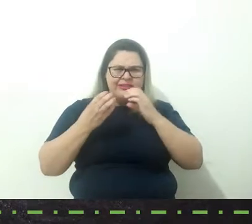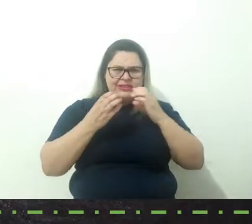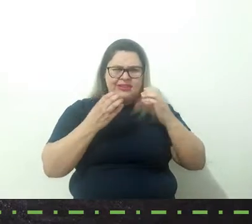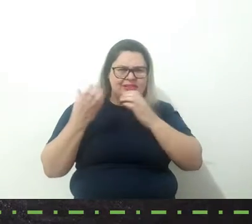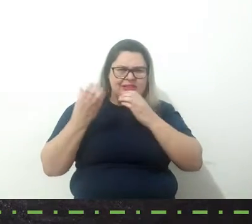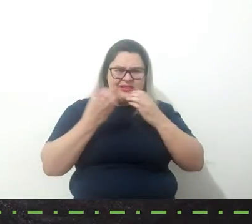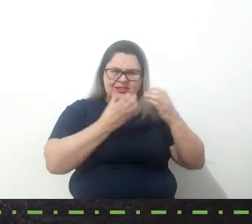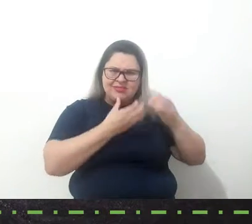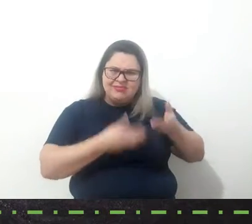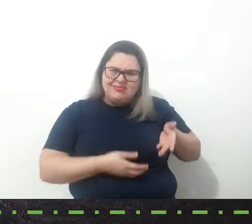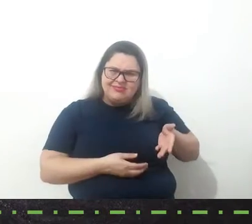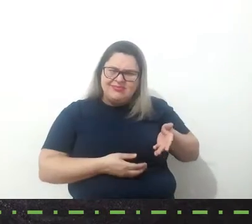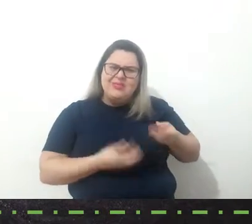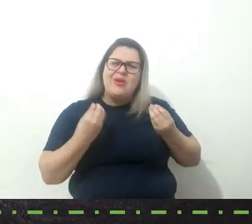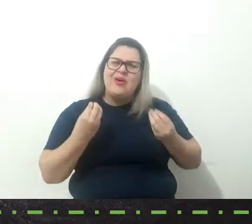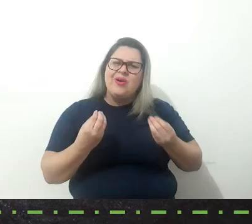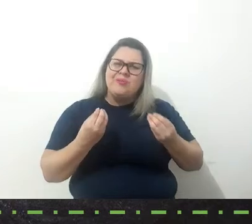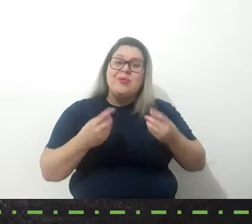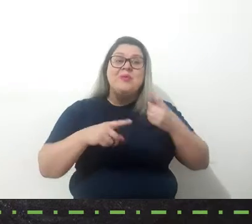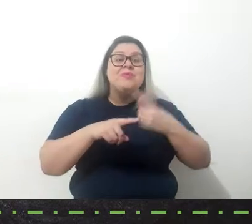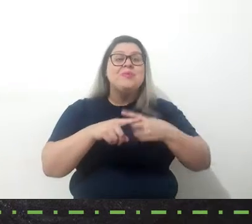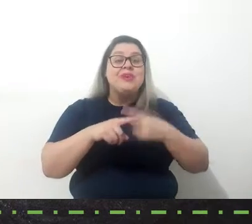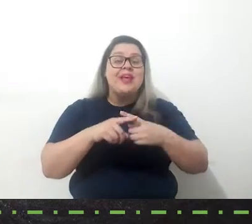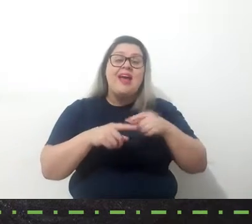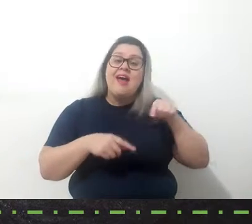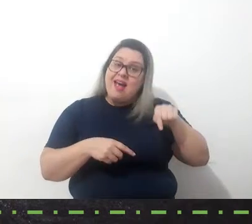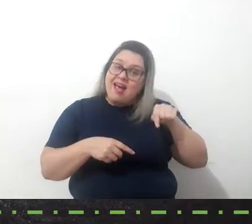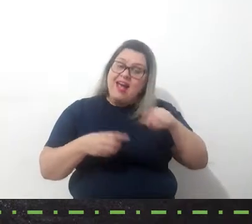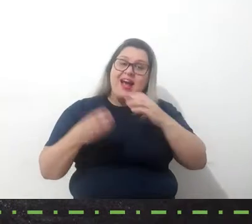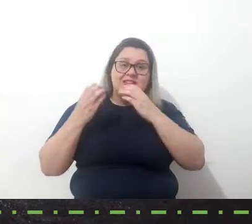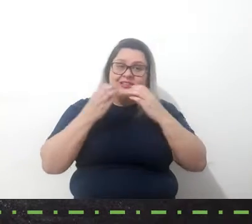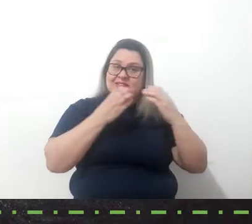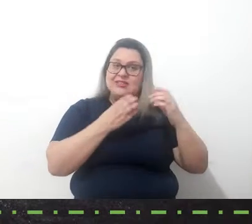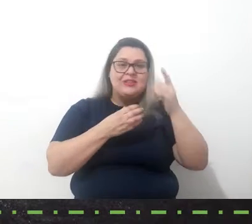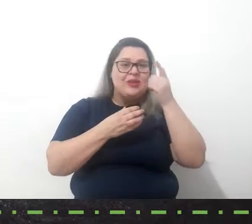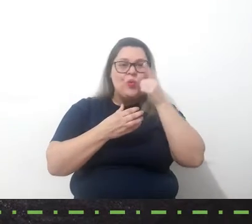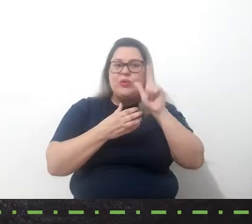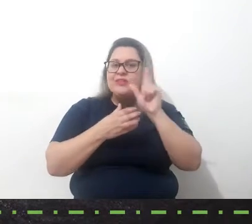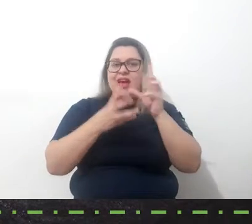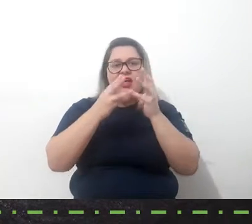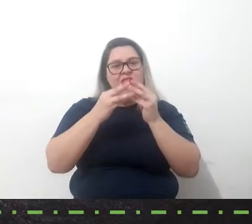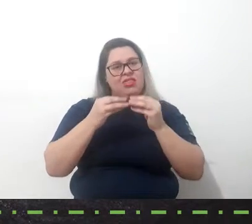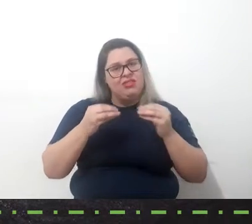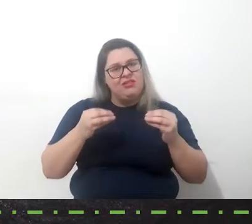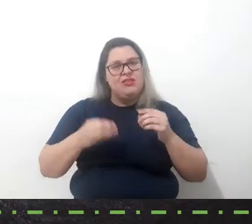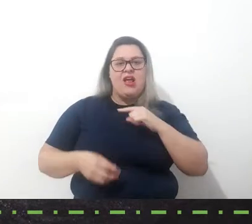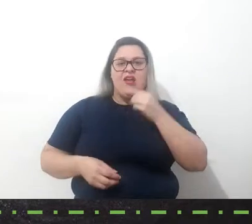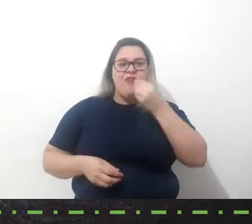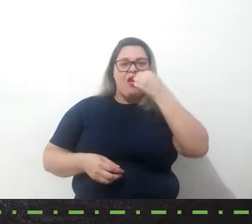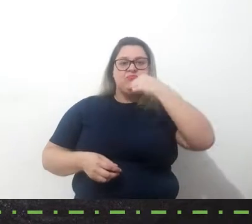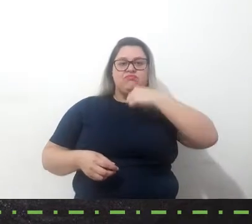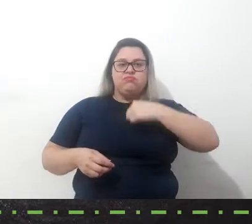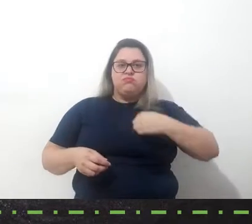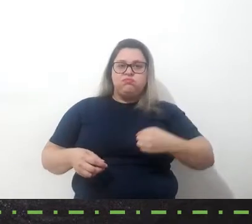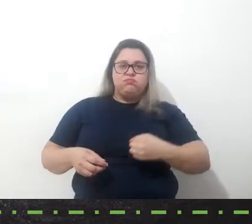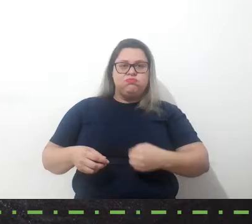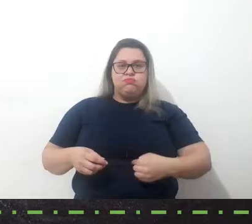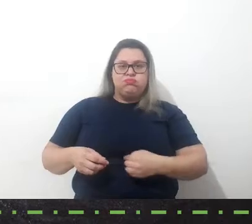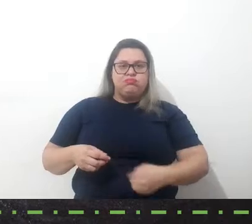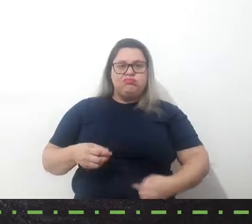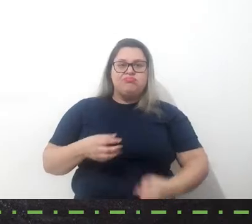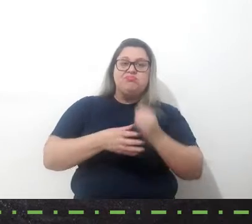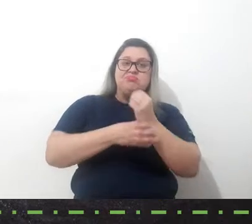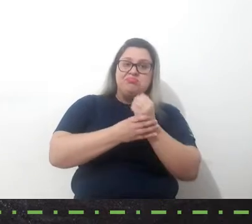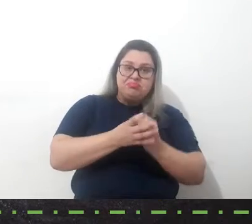digerido, tá? Então, ele passa por todo o sistema sem ser digerido, e aí, no final, ele passa pelo intestino grosso e sai